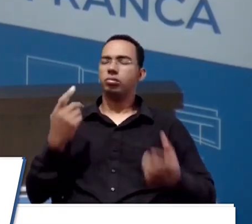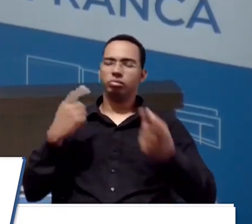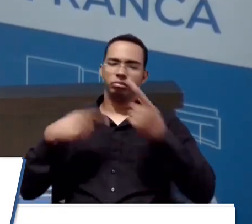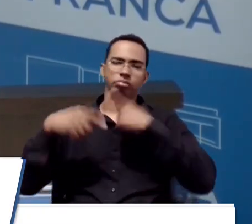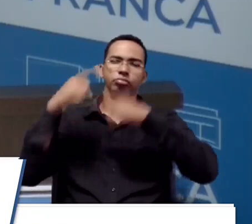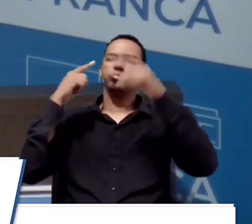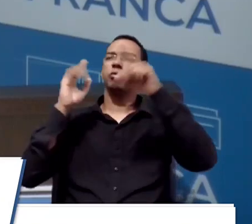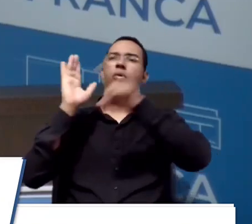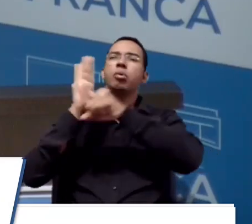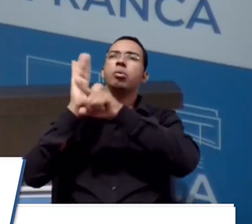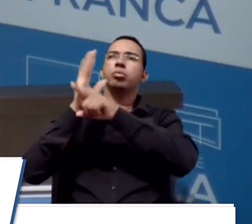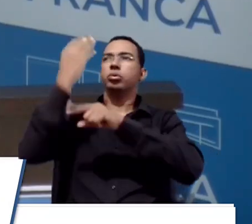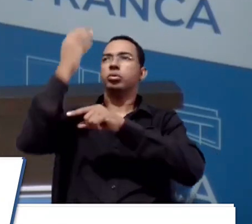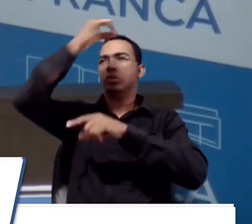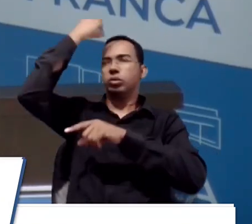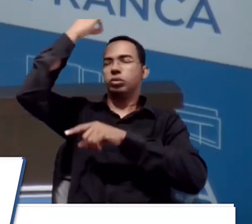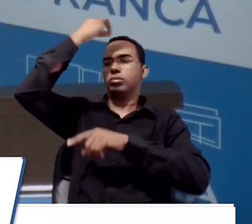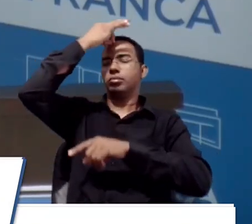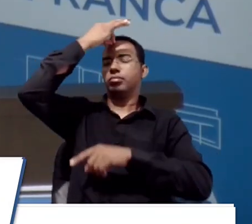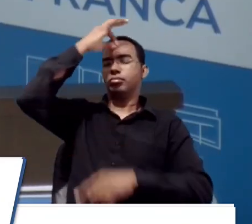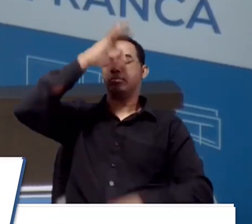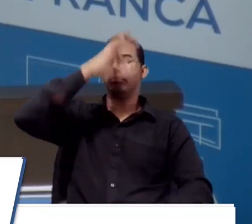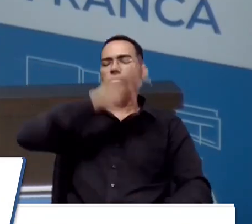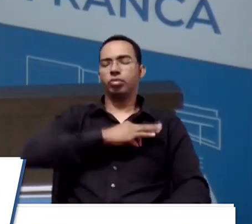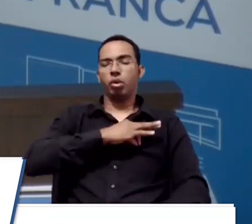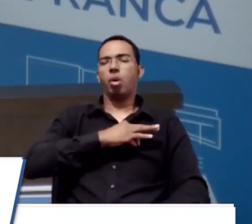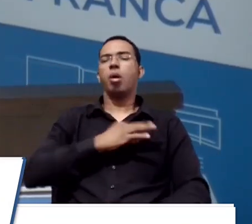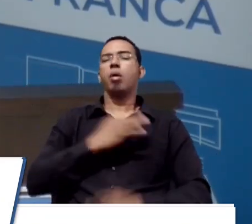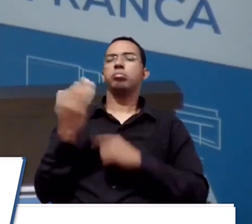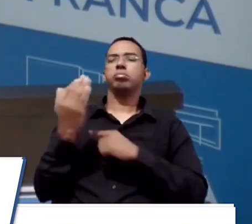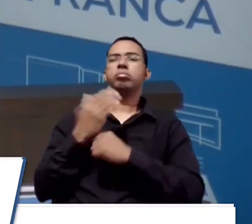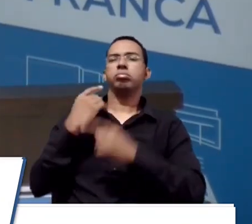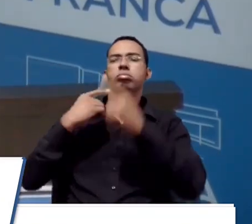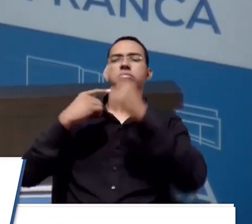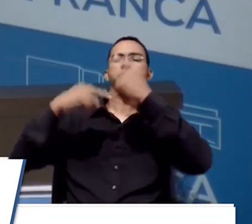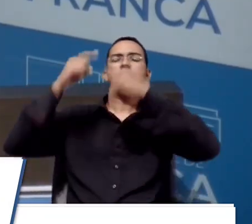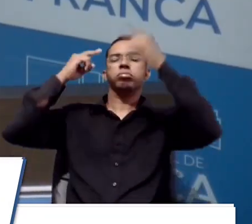do Espírito Santo. Ele que me ajudou a superar